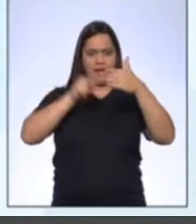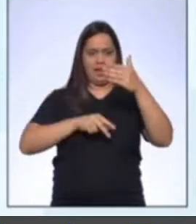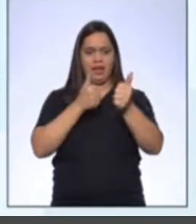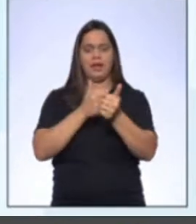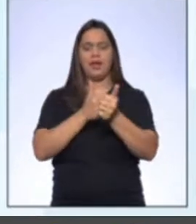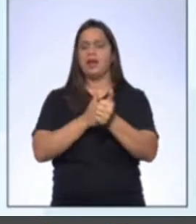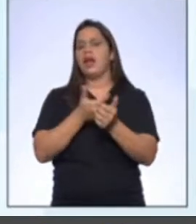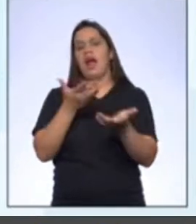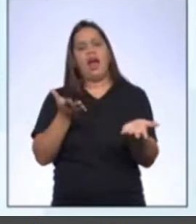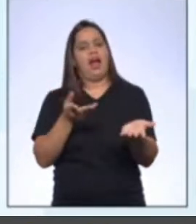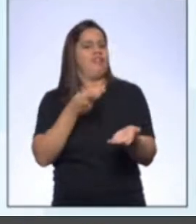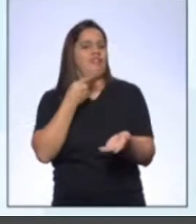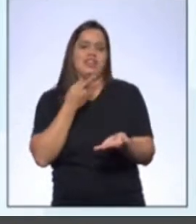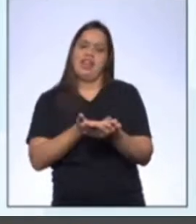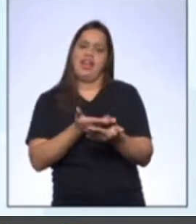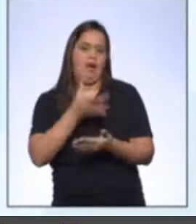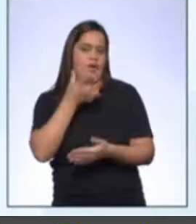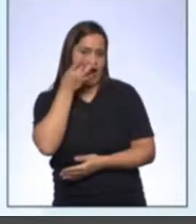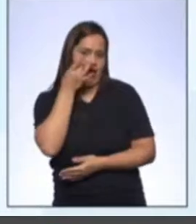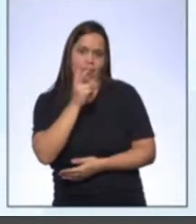Ao vivo é assim, né, gente?